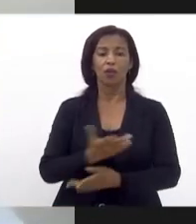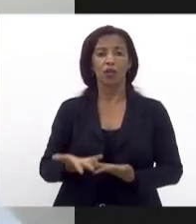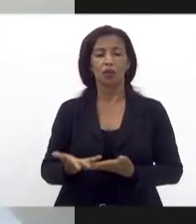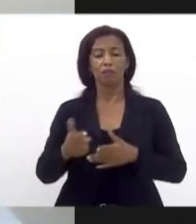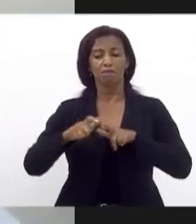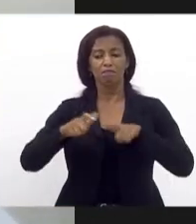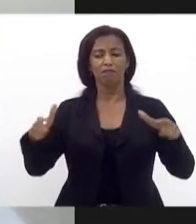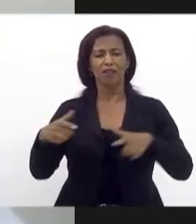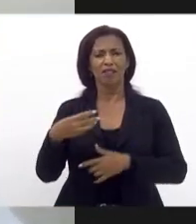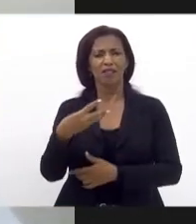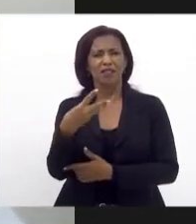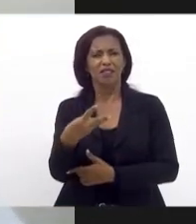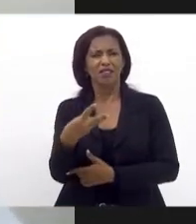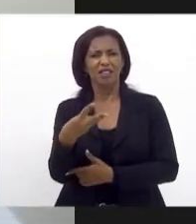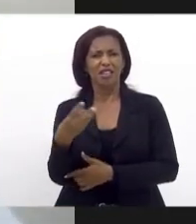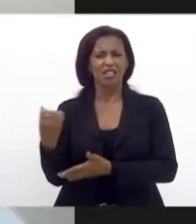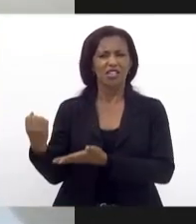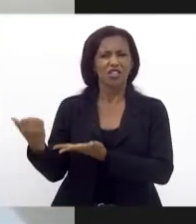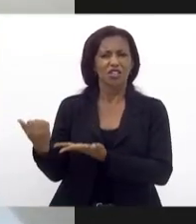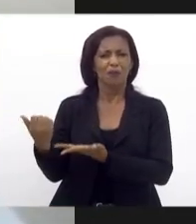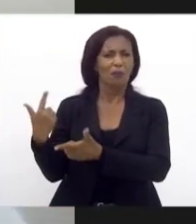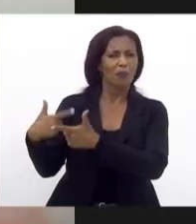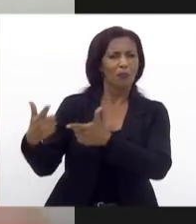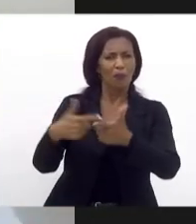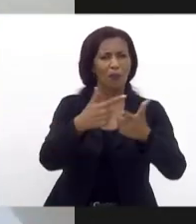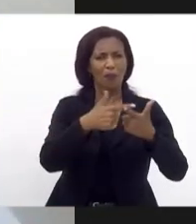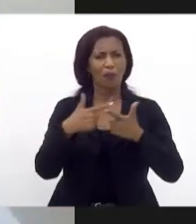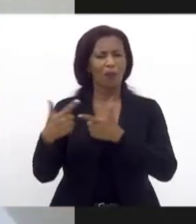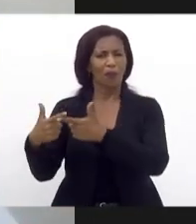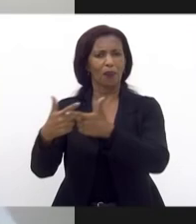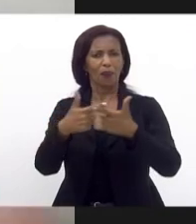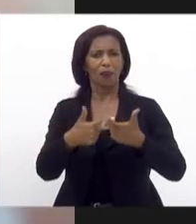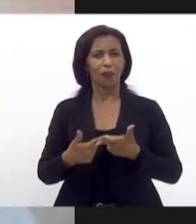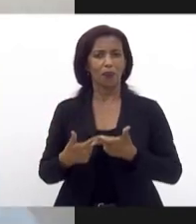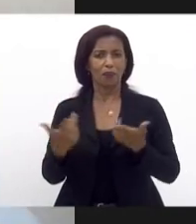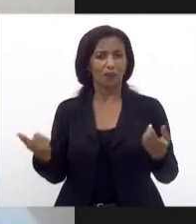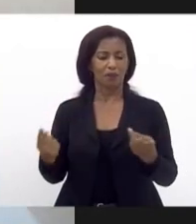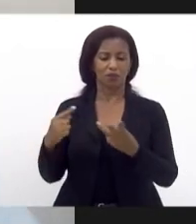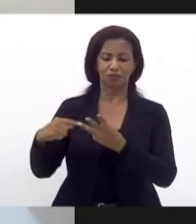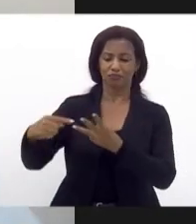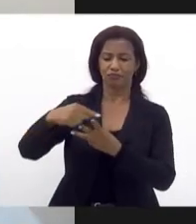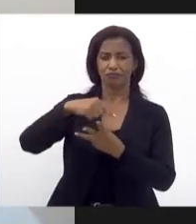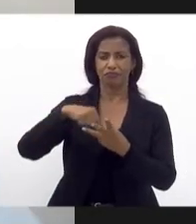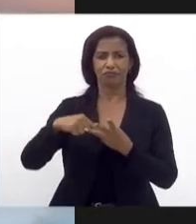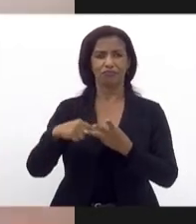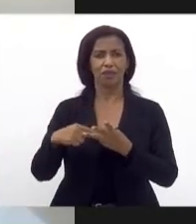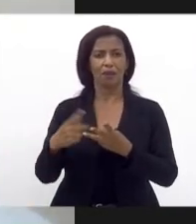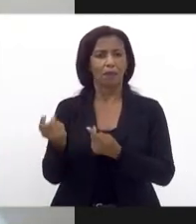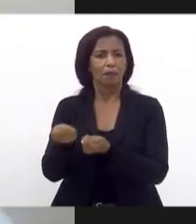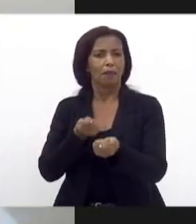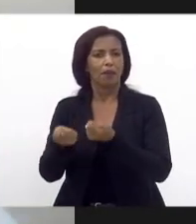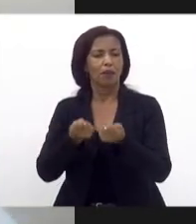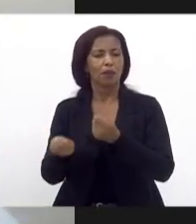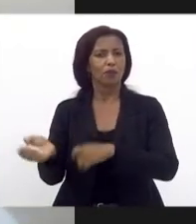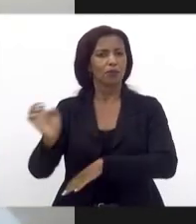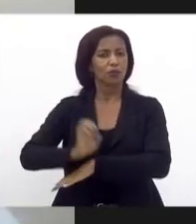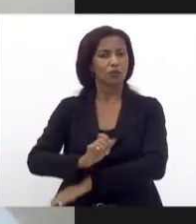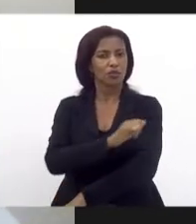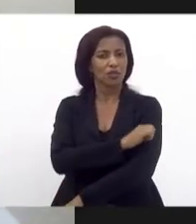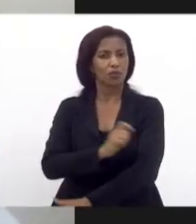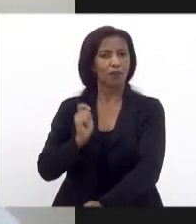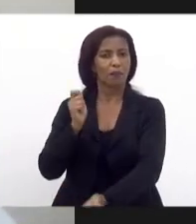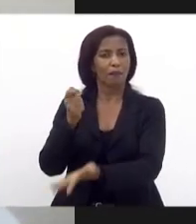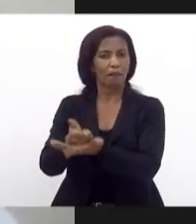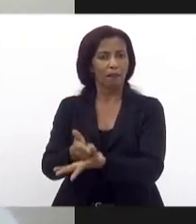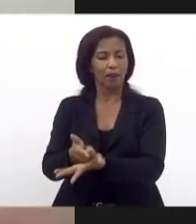colocam 3 jabutis pendurados, que são Monte Claro, Uberaba e Uberlândia, para a economia do Rio de Janeiro ainda